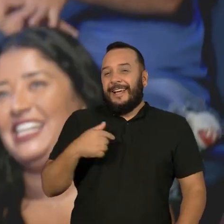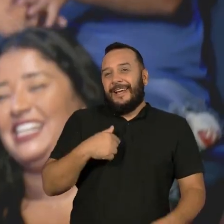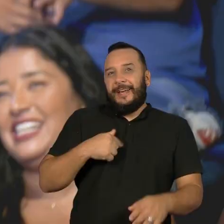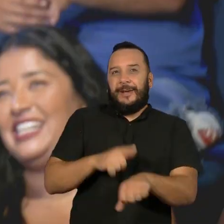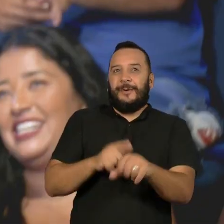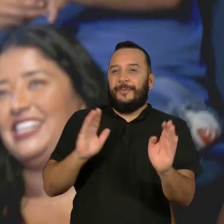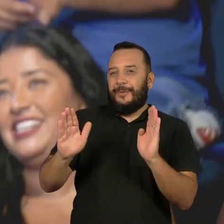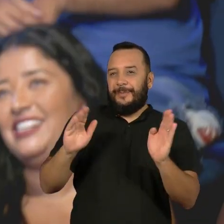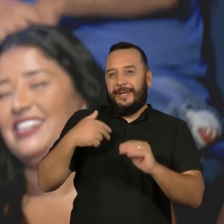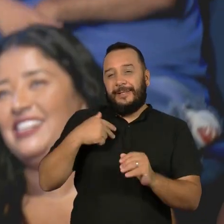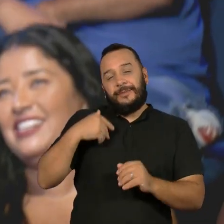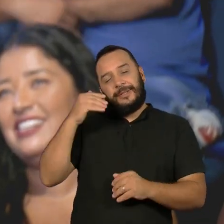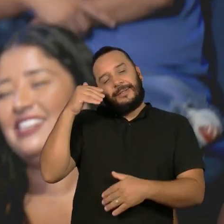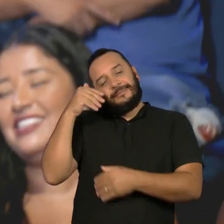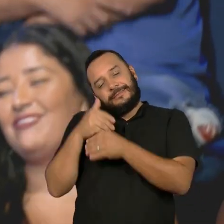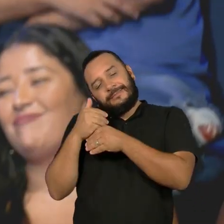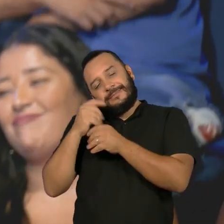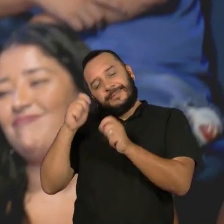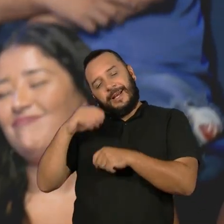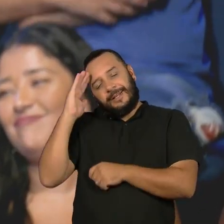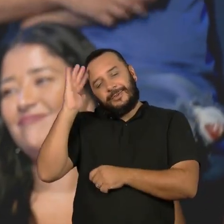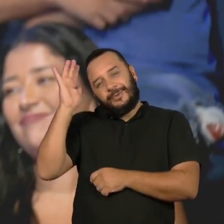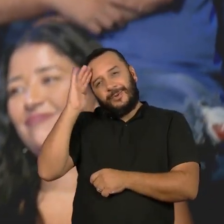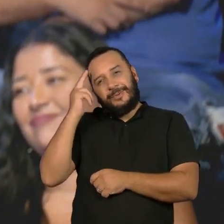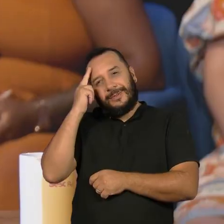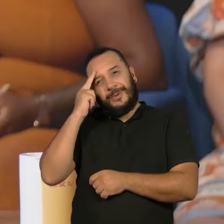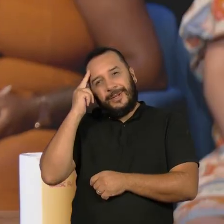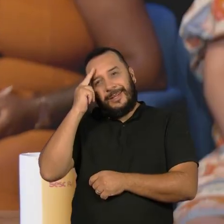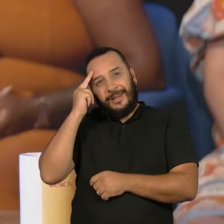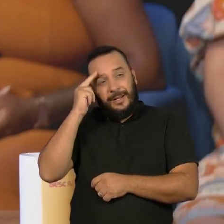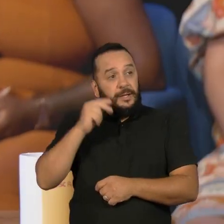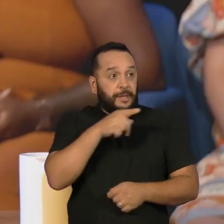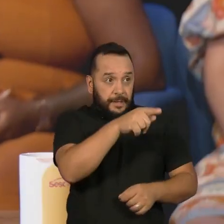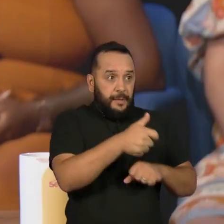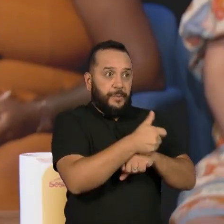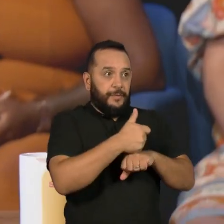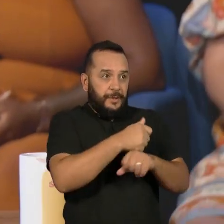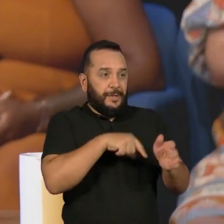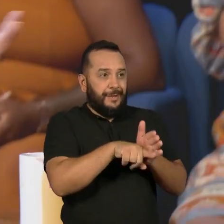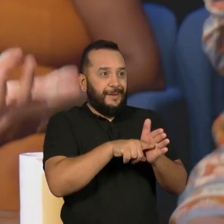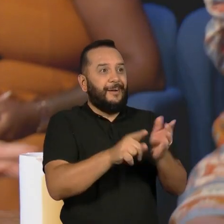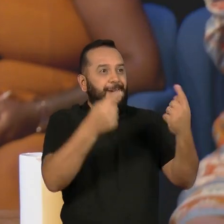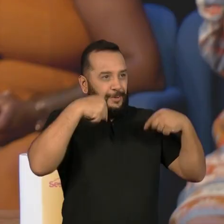também, né? Você tá ali apagado, sonhando. O André, ele é um antropólogo